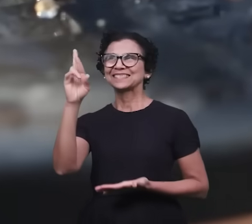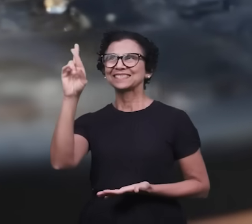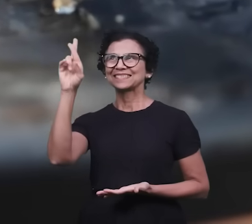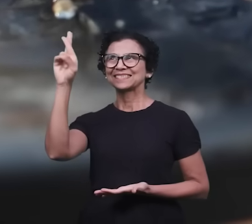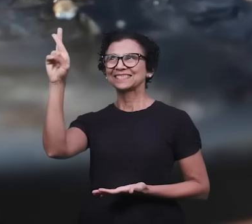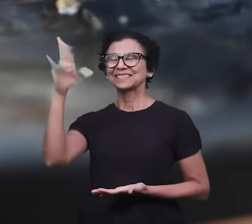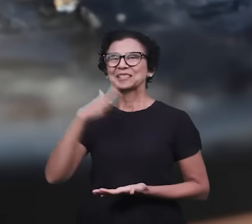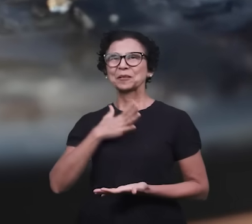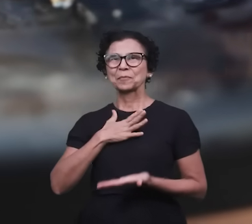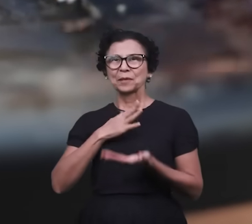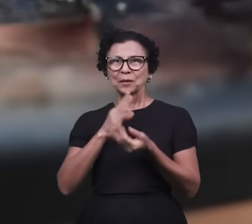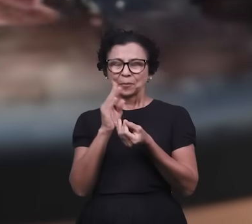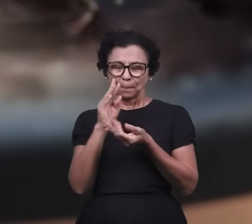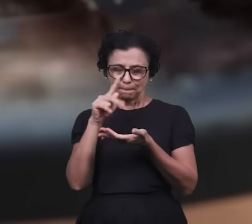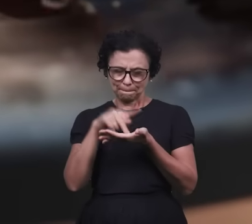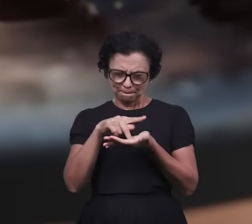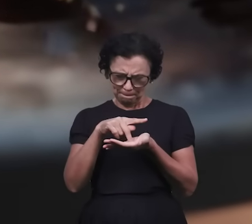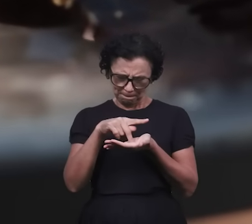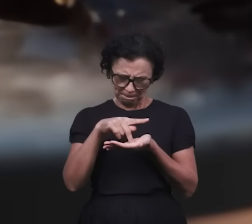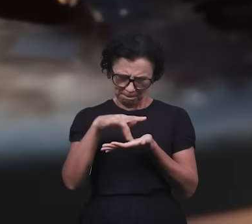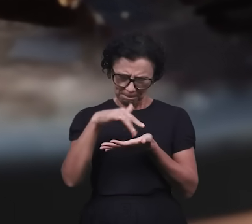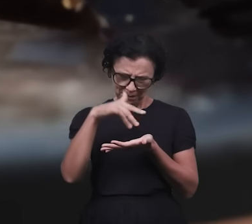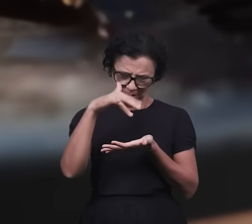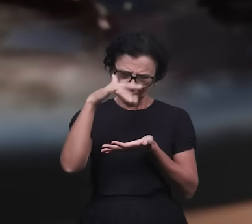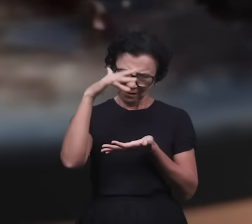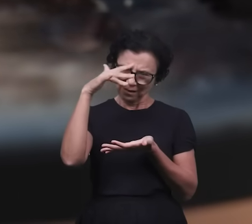Ele é o meu tesouro,